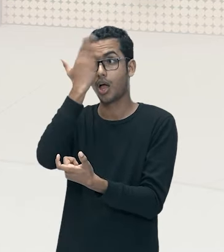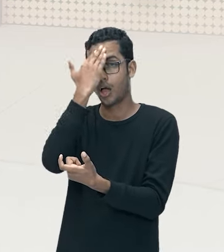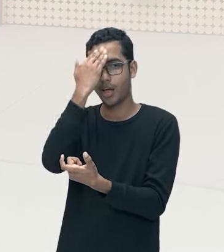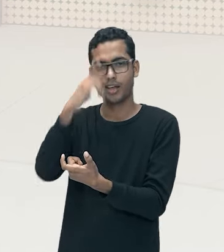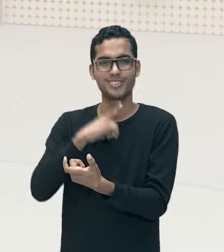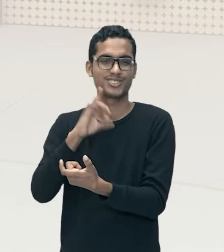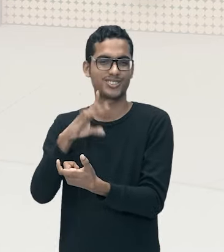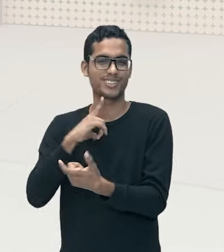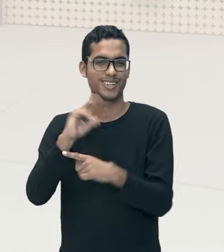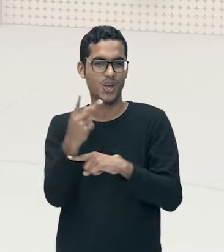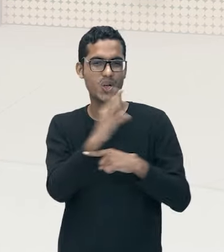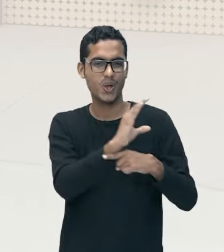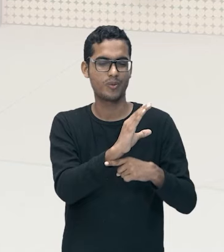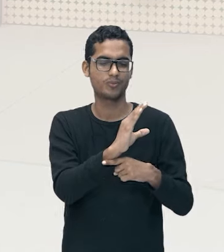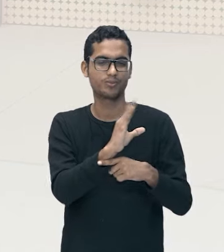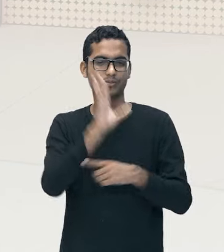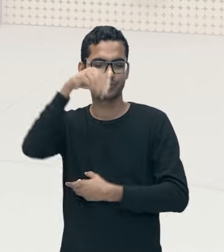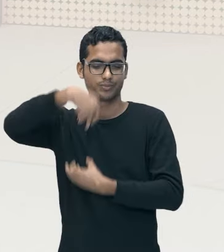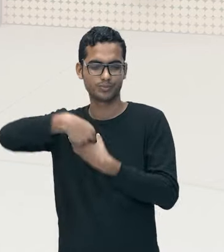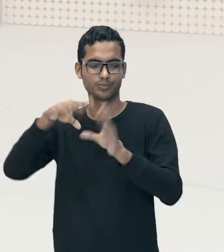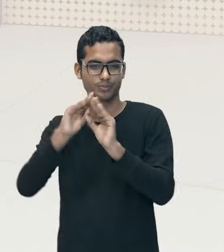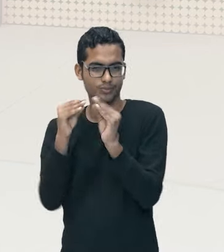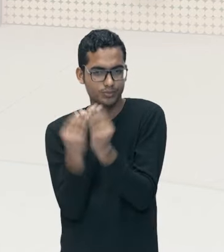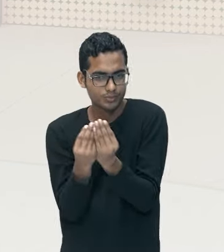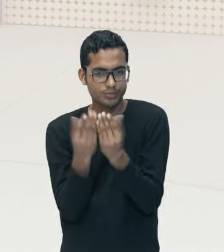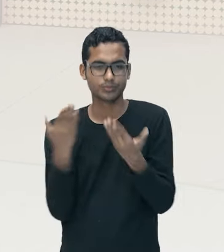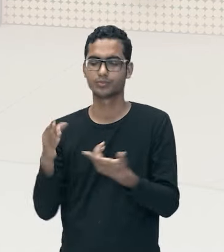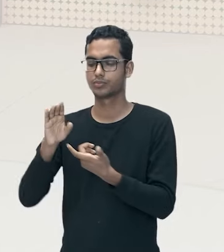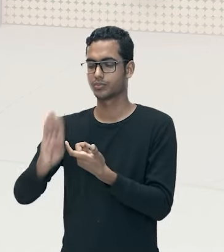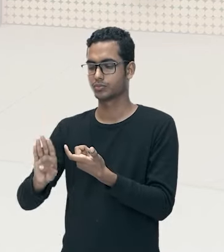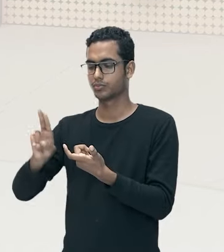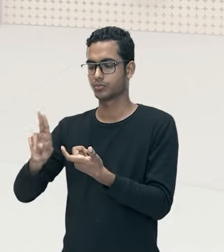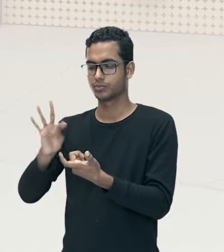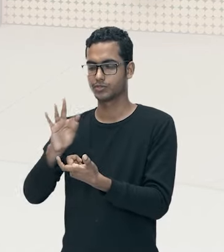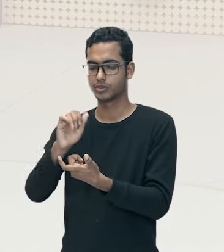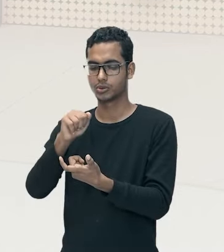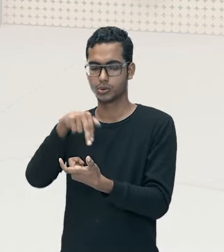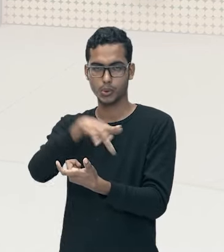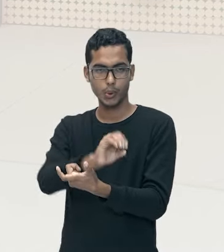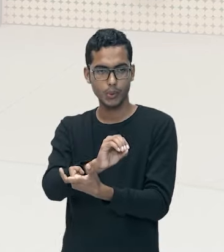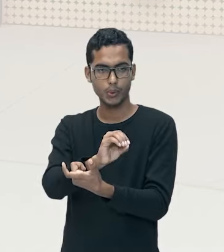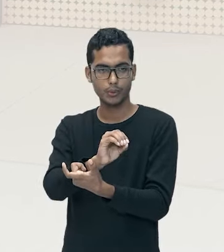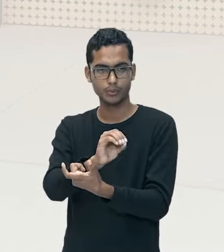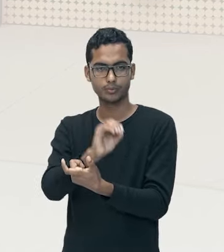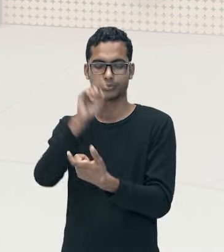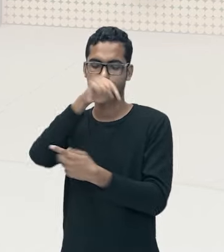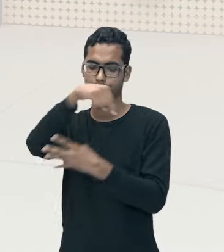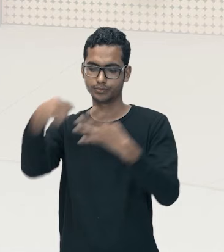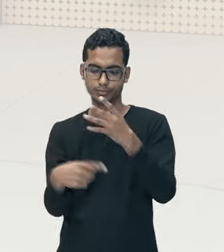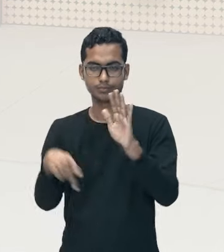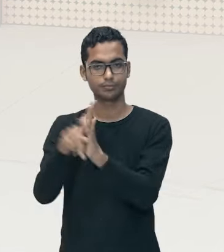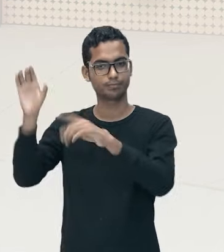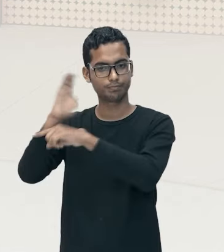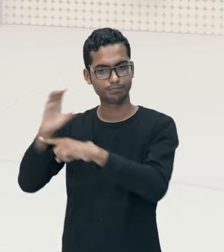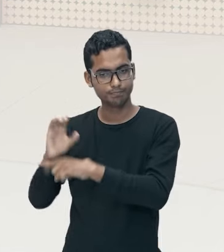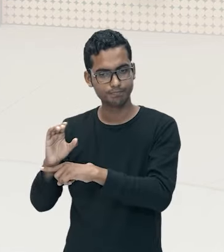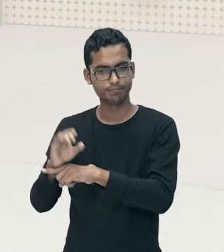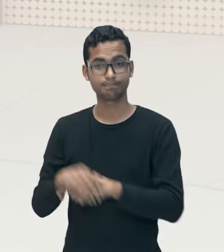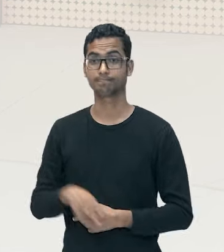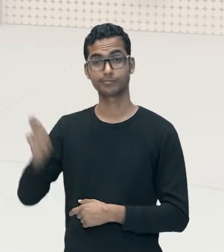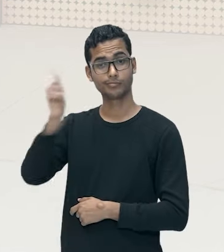hidrogênios tá então butano é uma cadeia carbônica com quatro carbonos então gente o nome